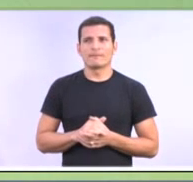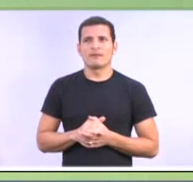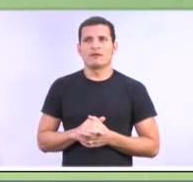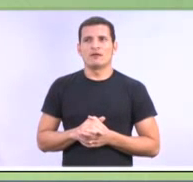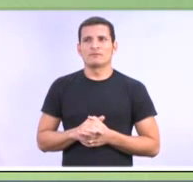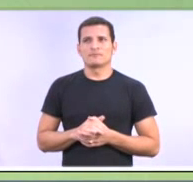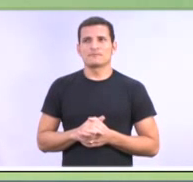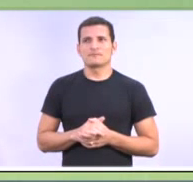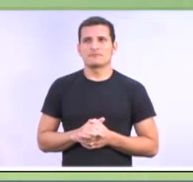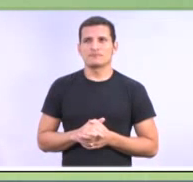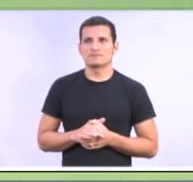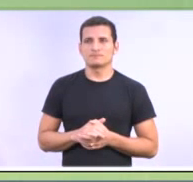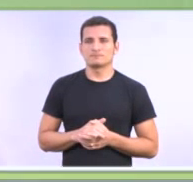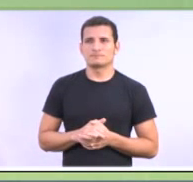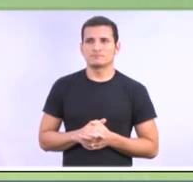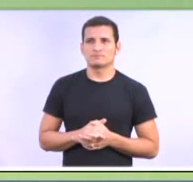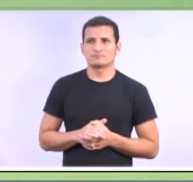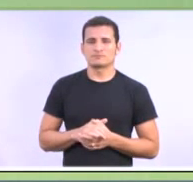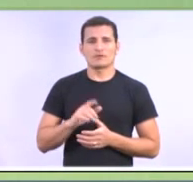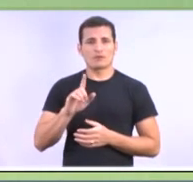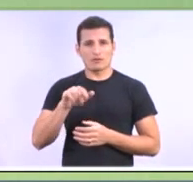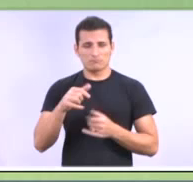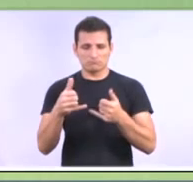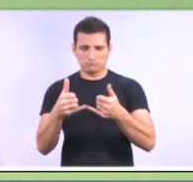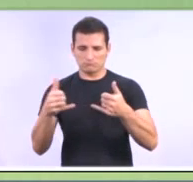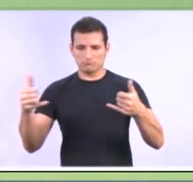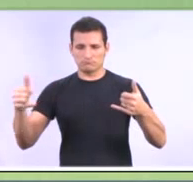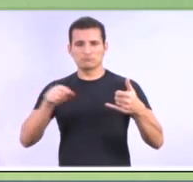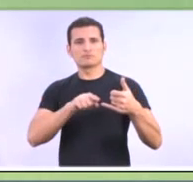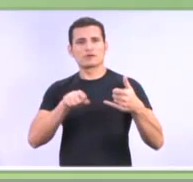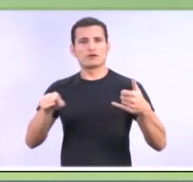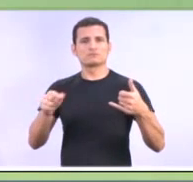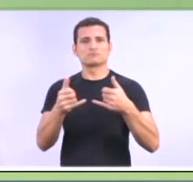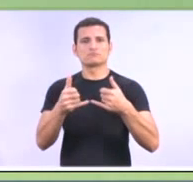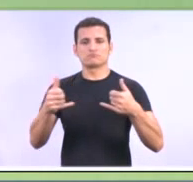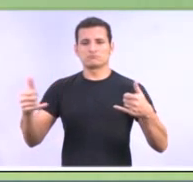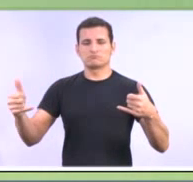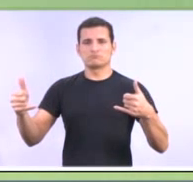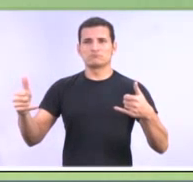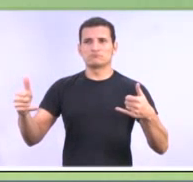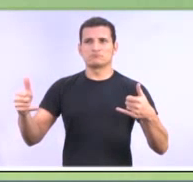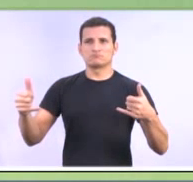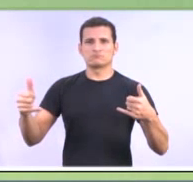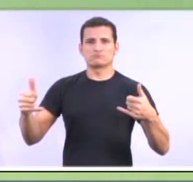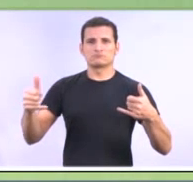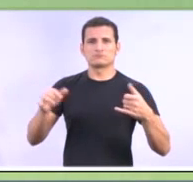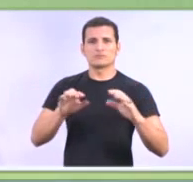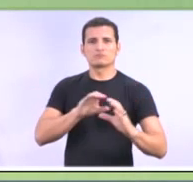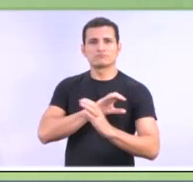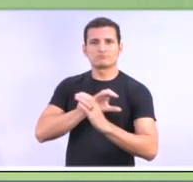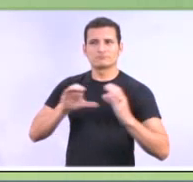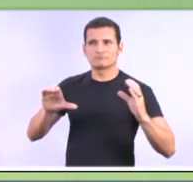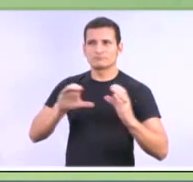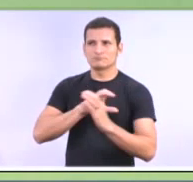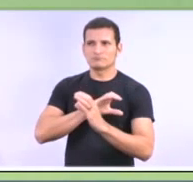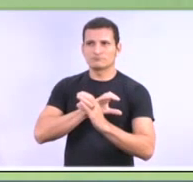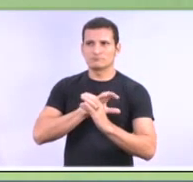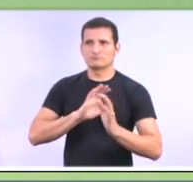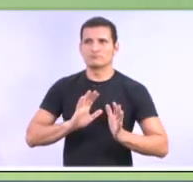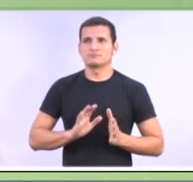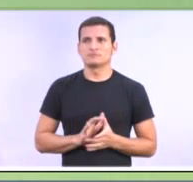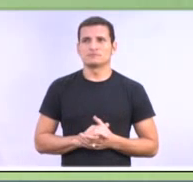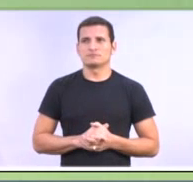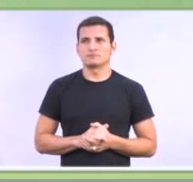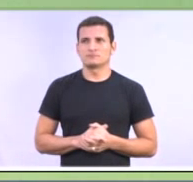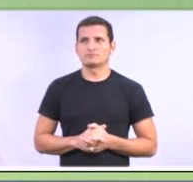utiliza um meio físico, né, um meio de transmissão que estabelecem a comunicação. Então, muito simples.